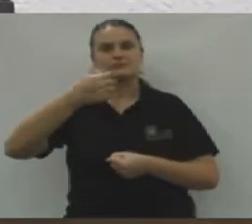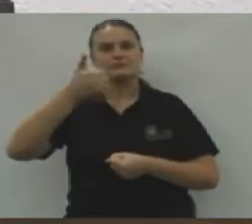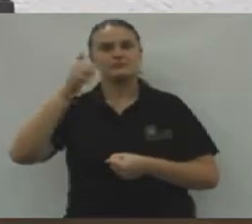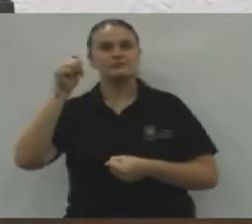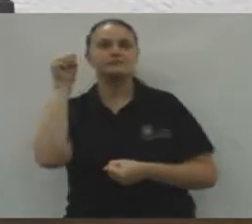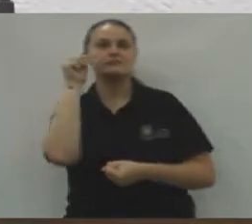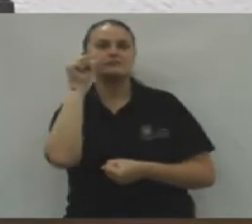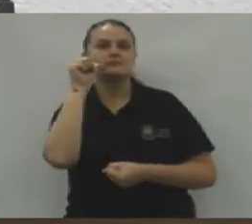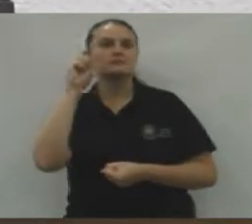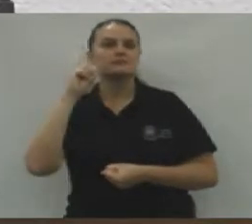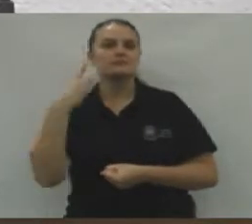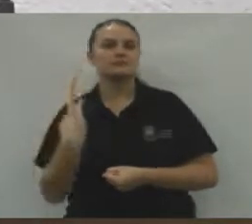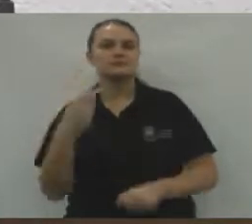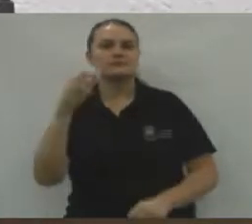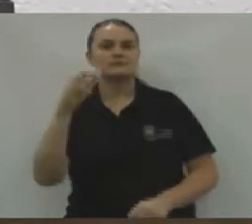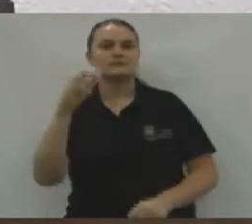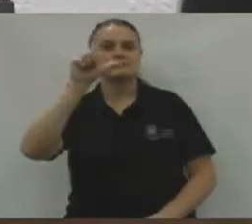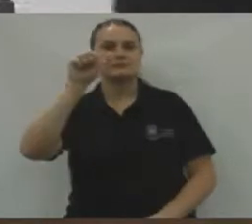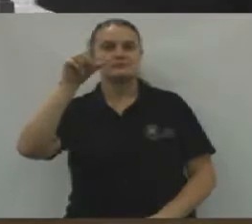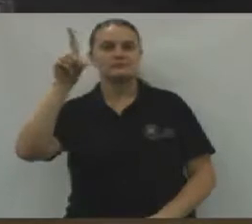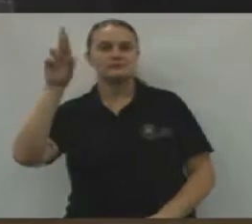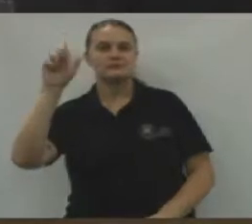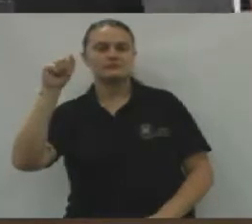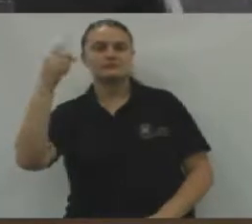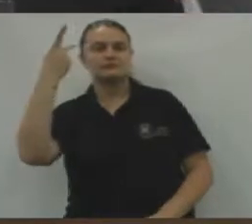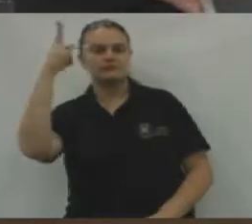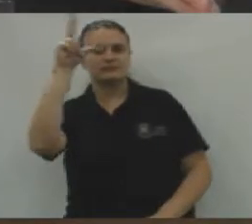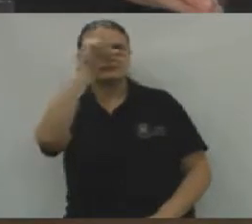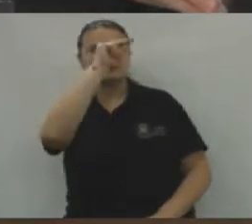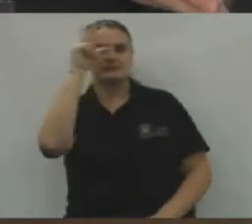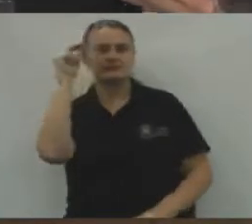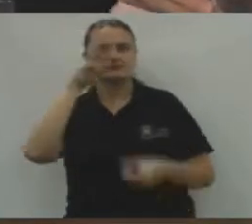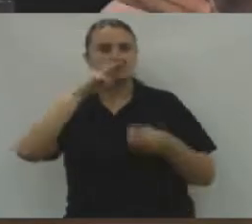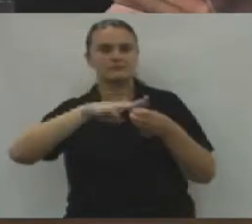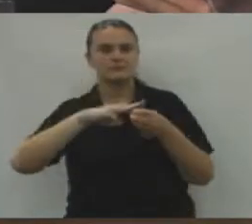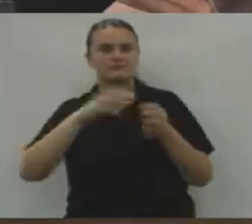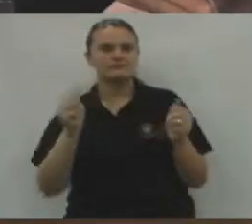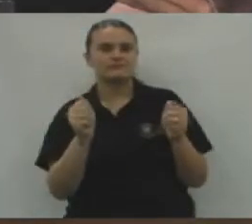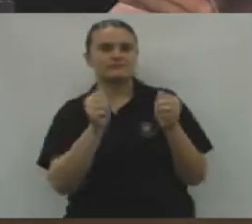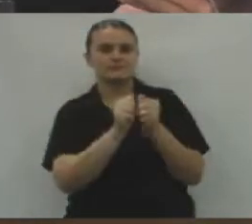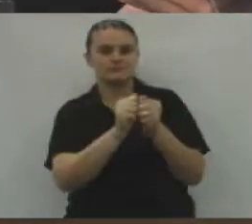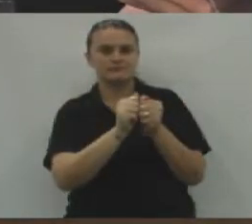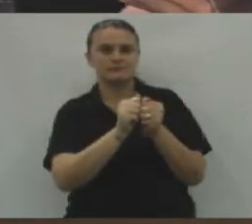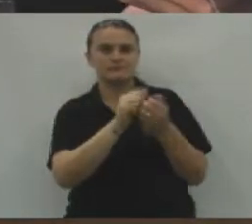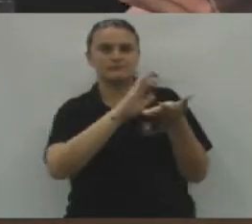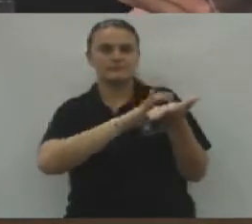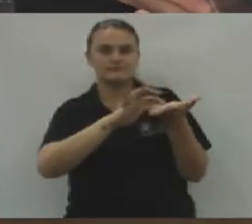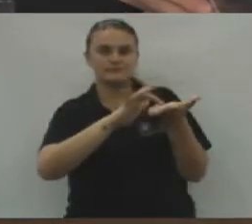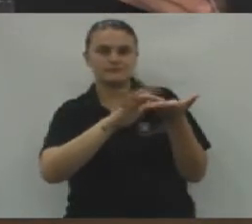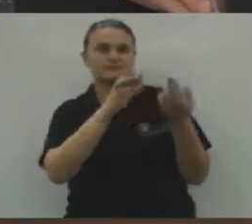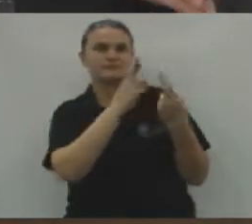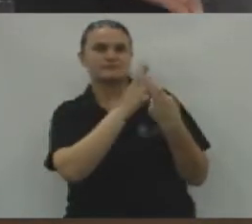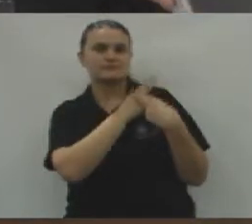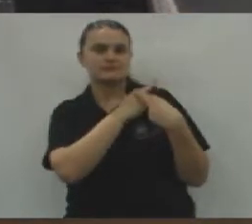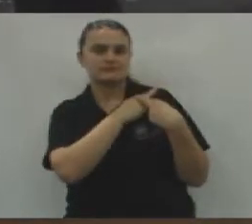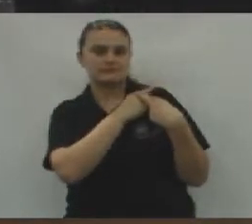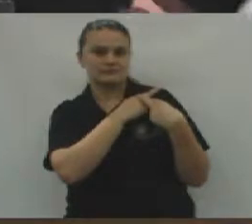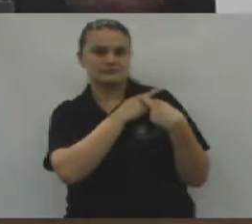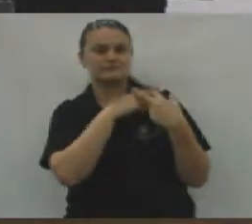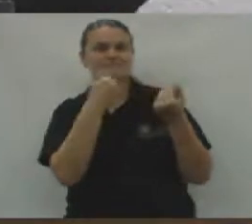199/2017, da vereadora Alandra Roveda Grando, ao senhor prefeito municipal, para que, juntamente com a secretaria